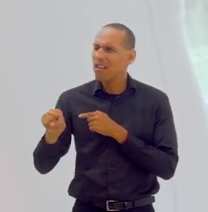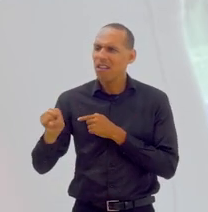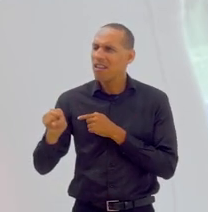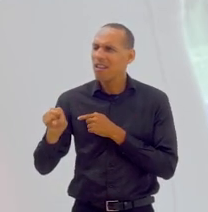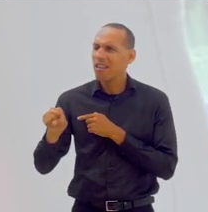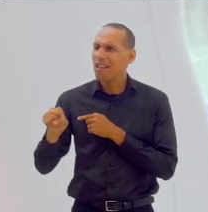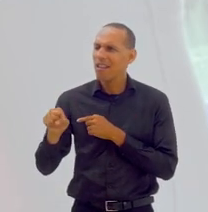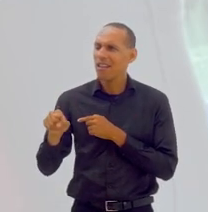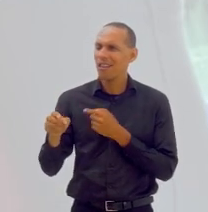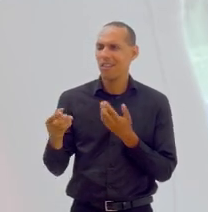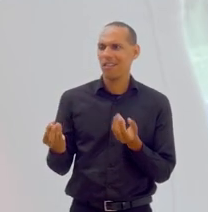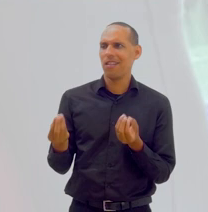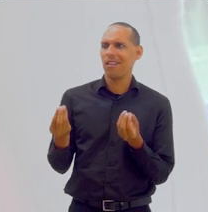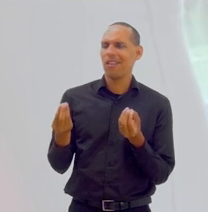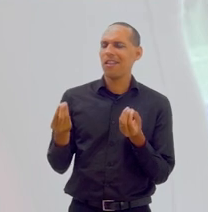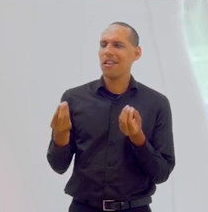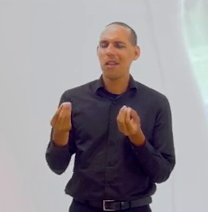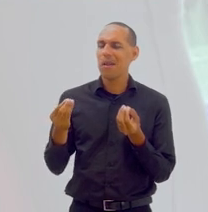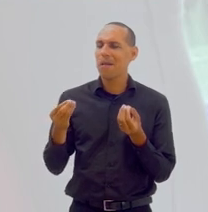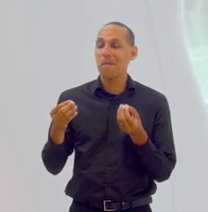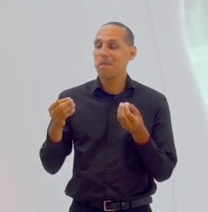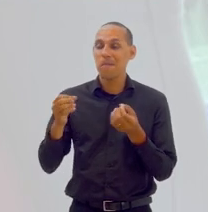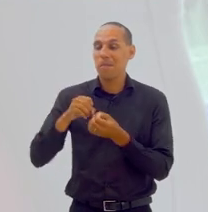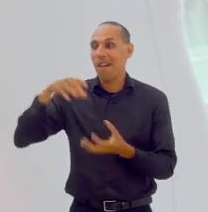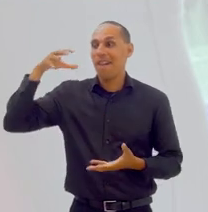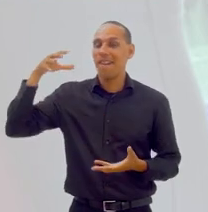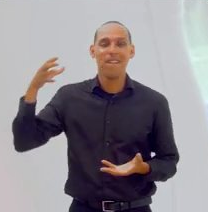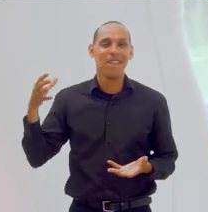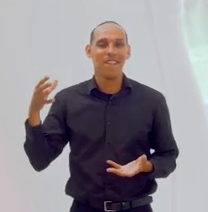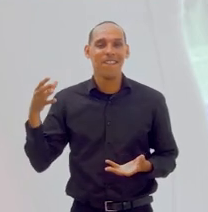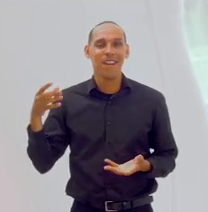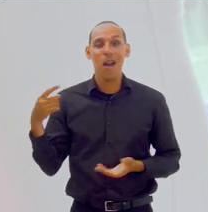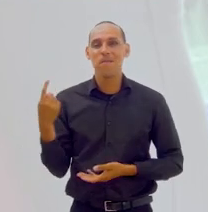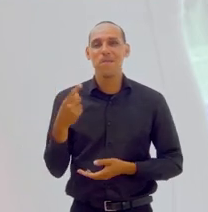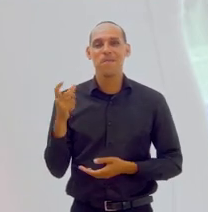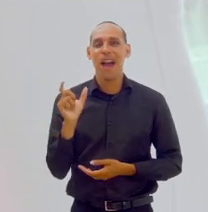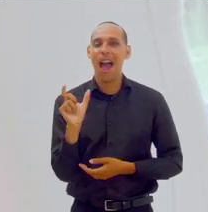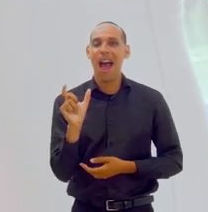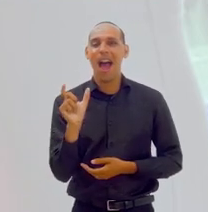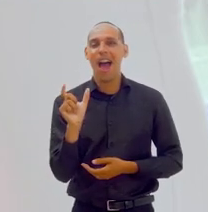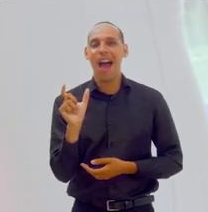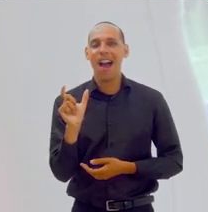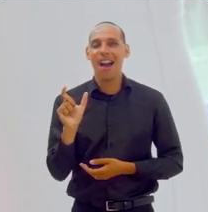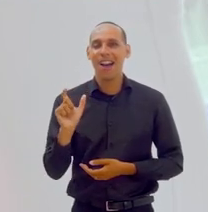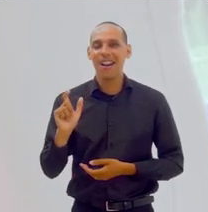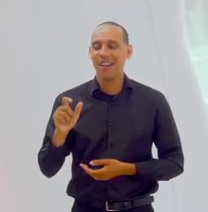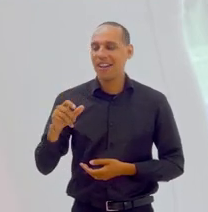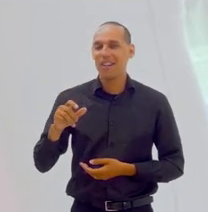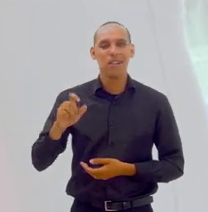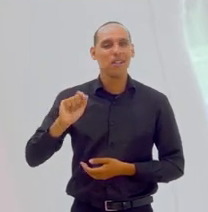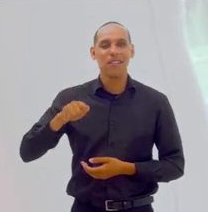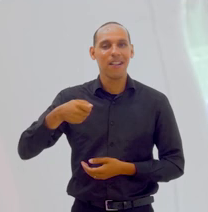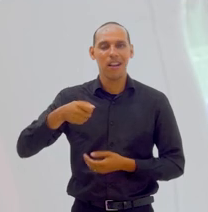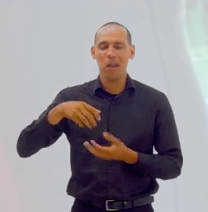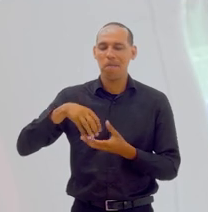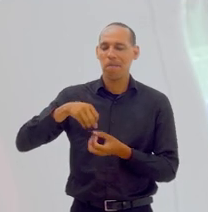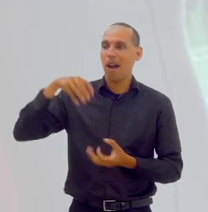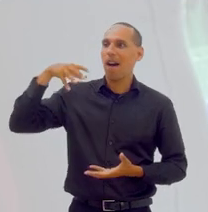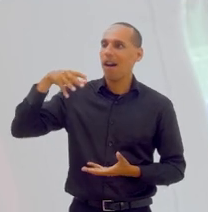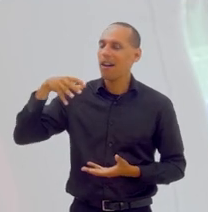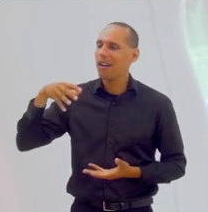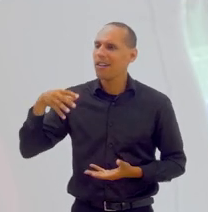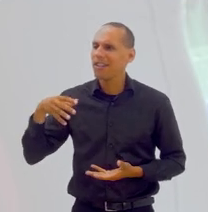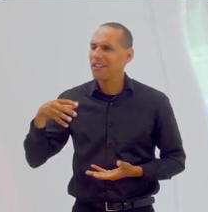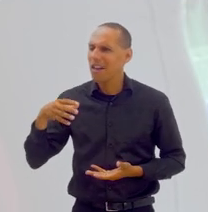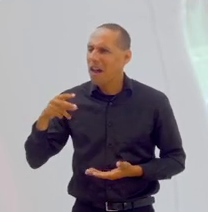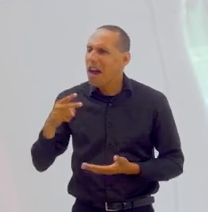conformação, é um milagre. A primeira palavra que lhes ocorre é o um milagre. Será possível que isso